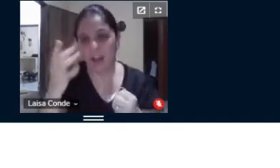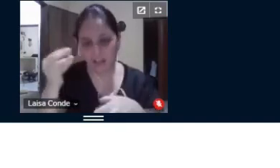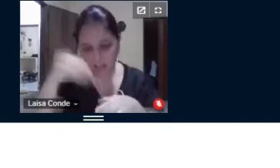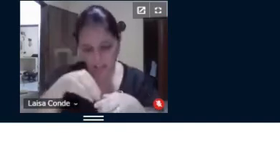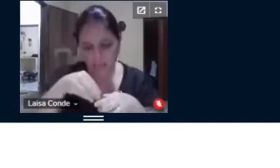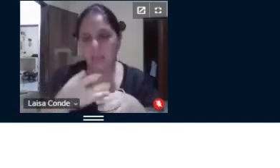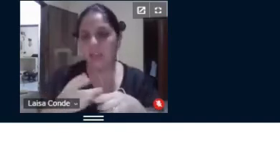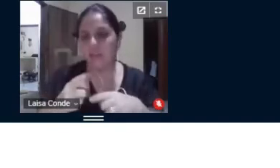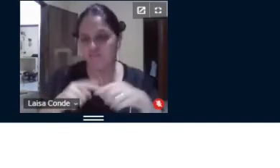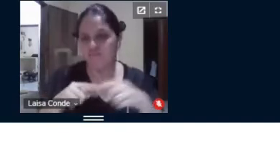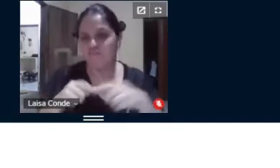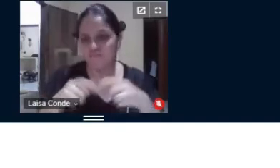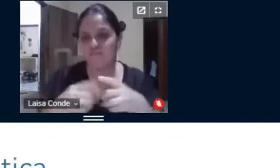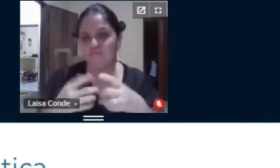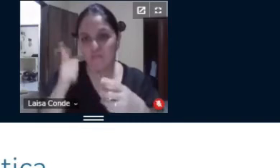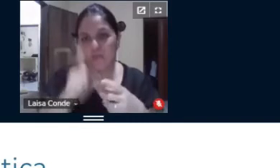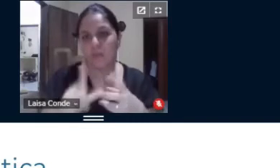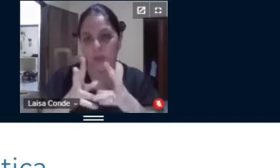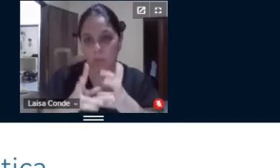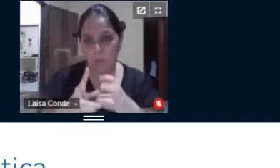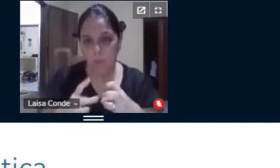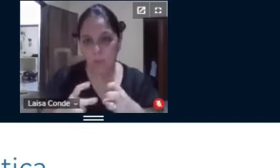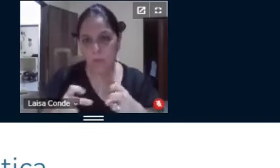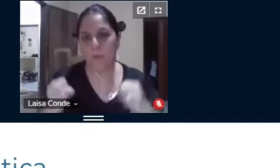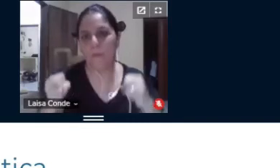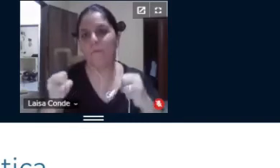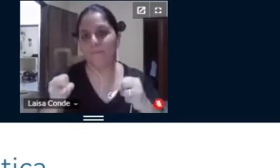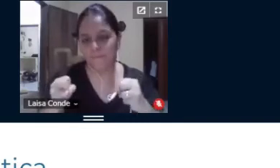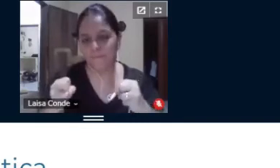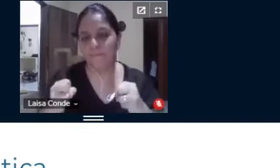trinca, tá?